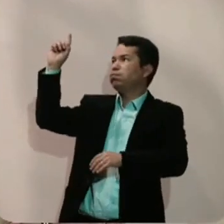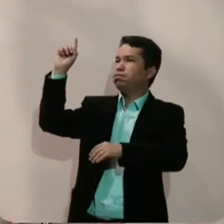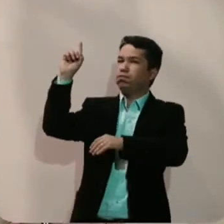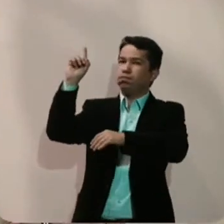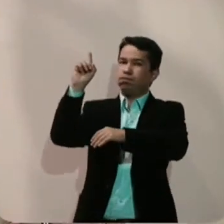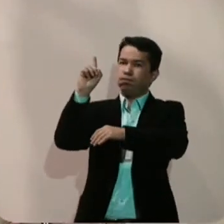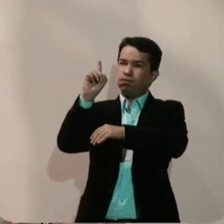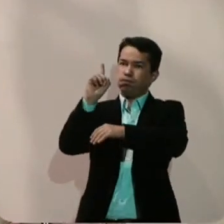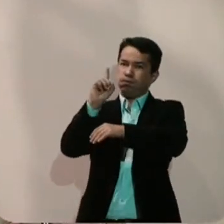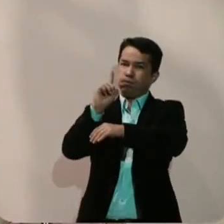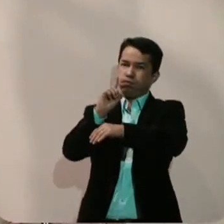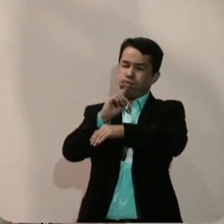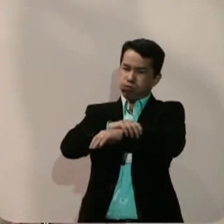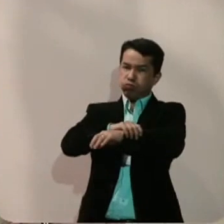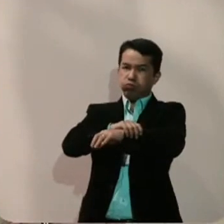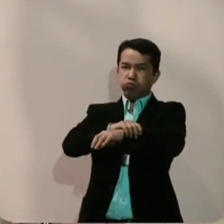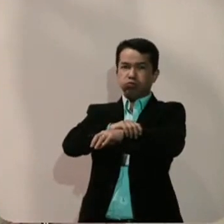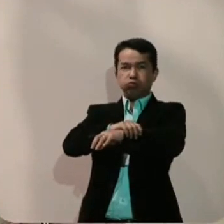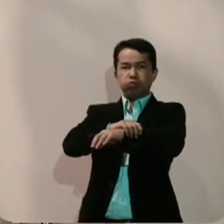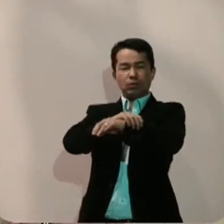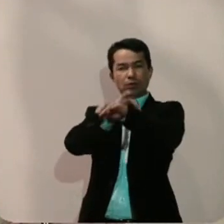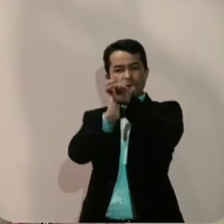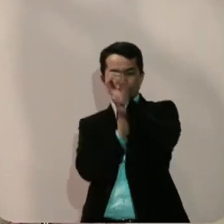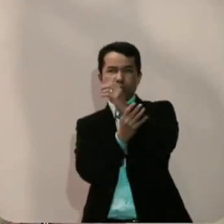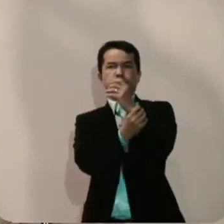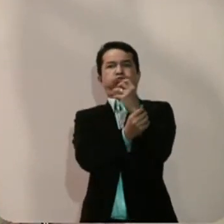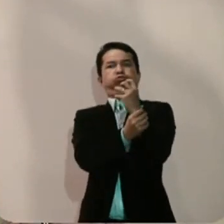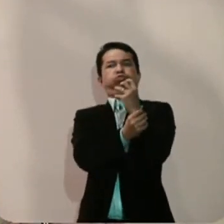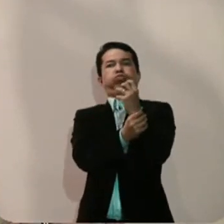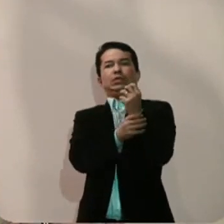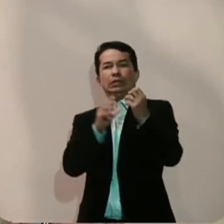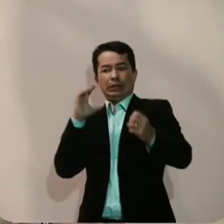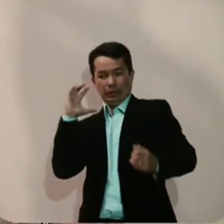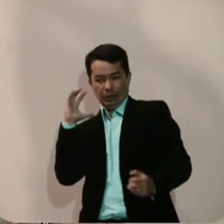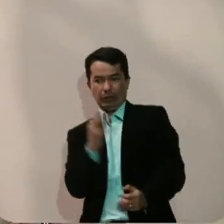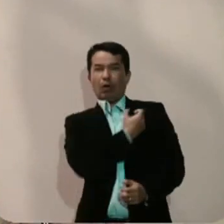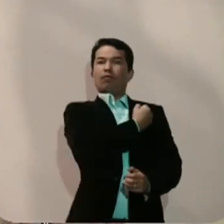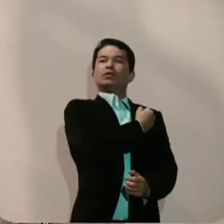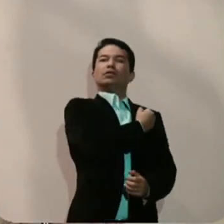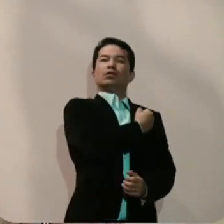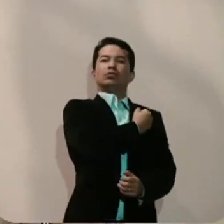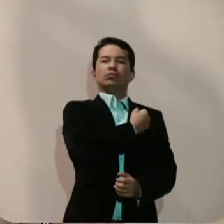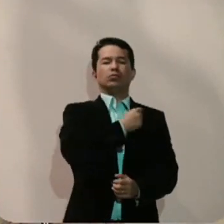força, Ele é a nossa salvação. Para de lutar, para de ser teimoso,